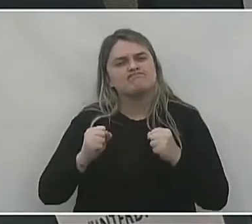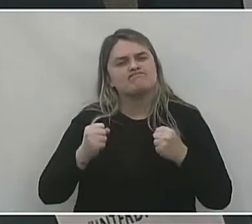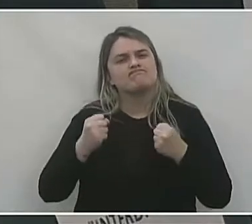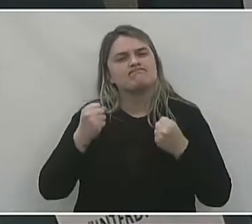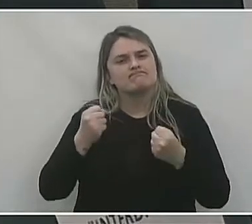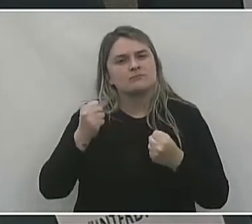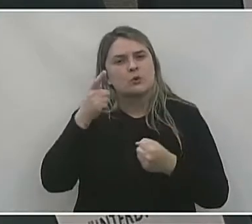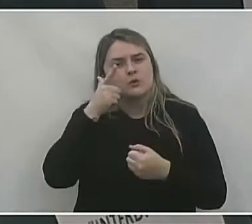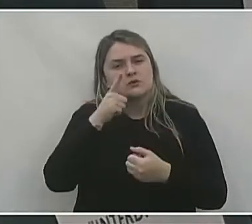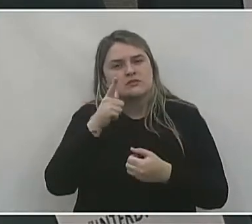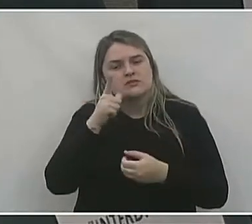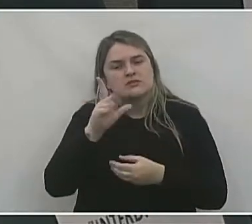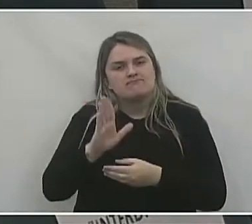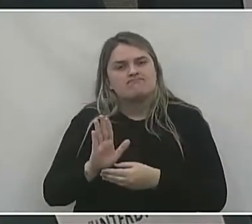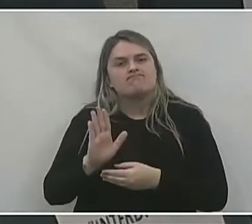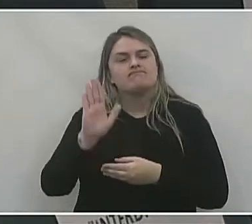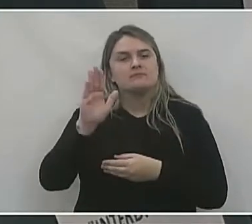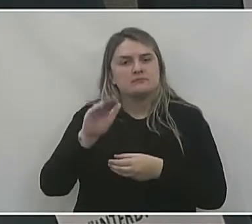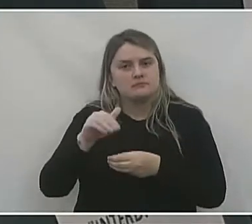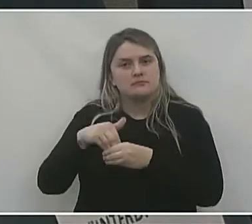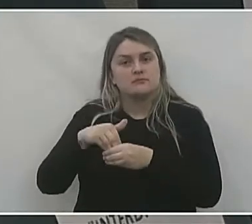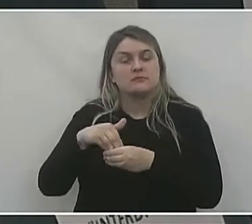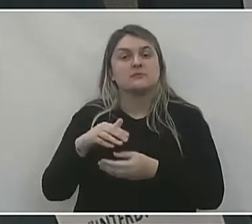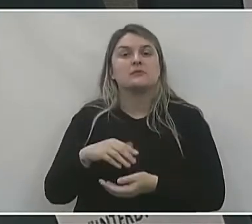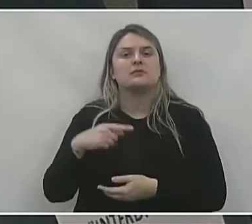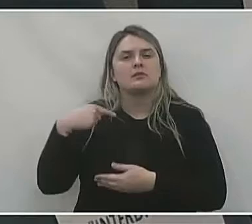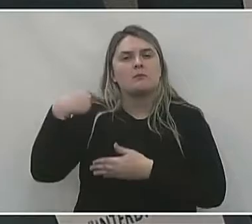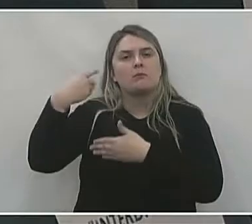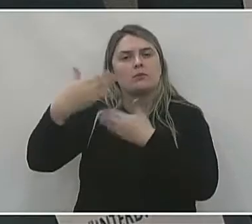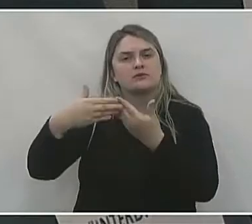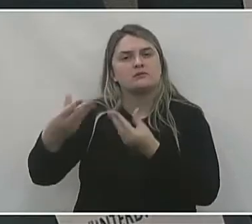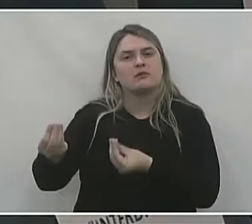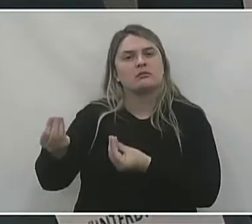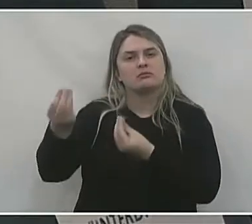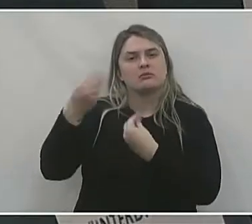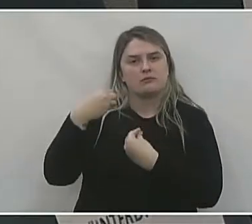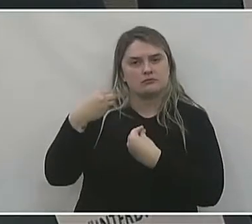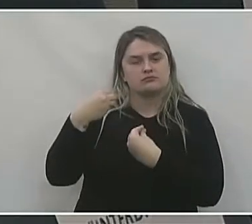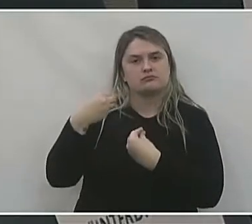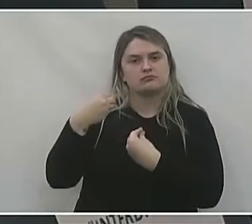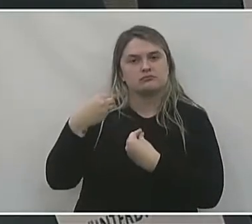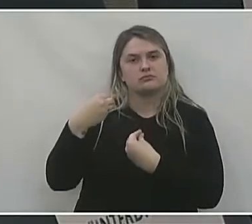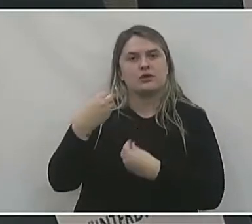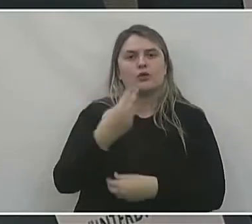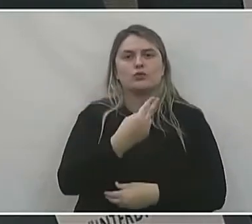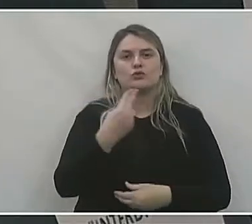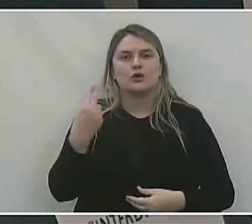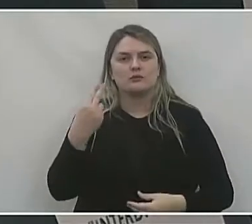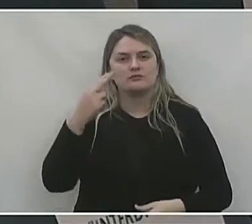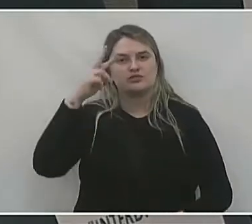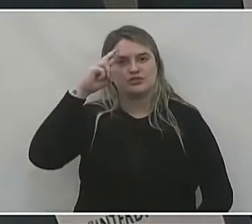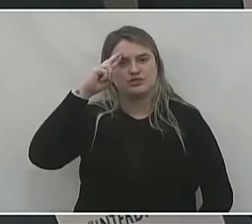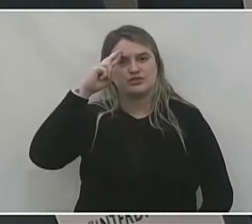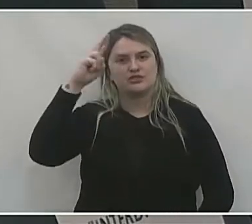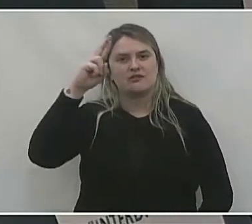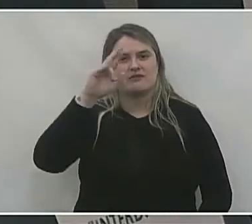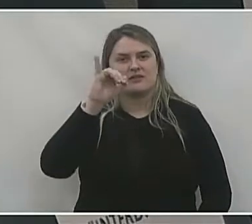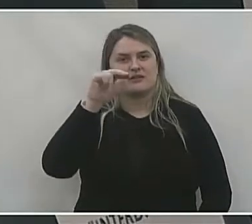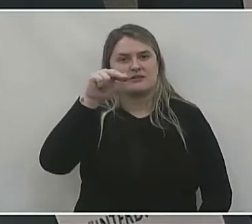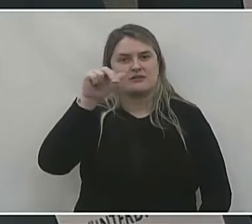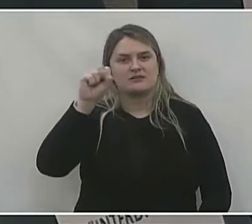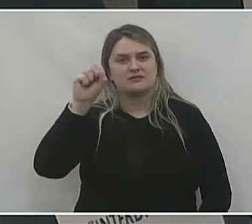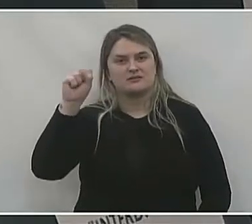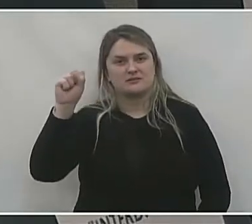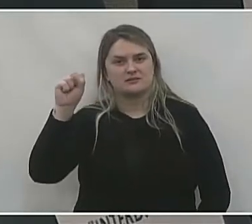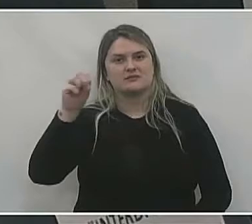para elegê-lo. E depois você me devolveu o favor, me nomeou chefe do INSS da